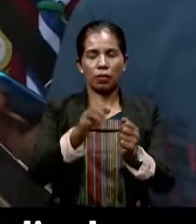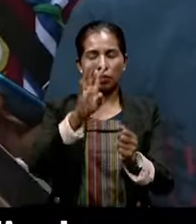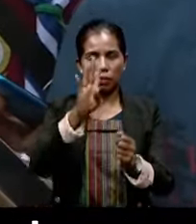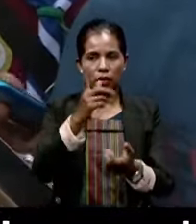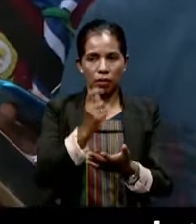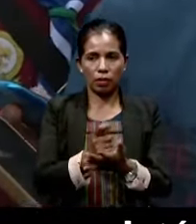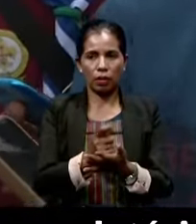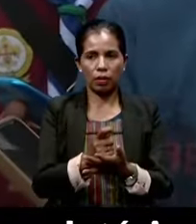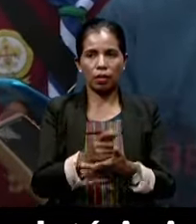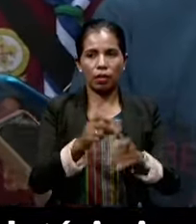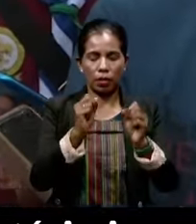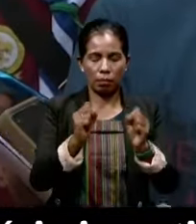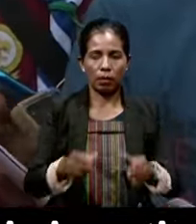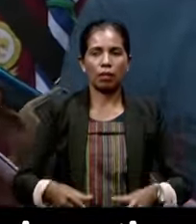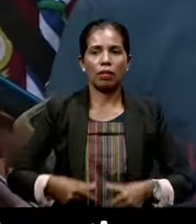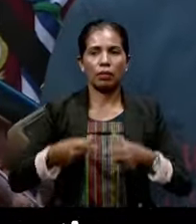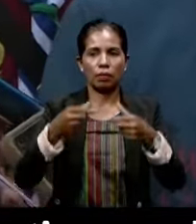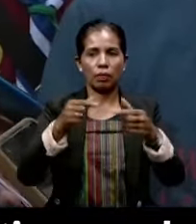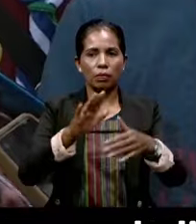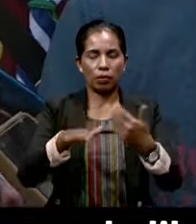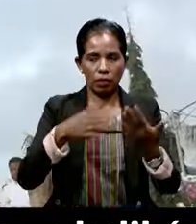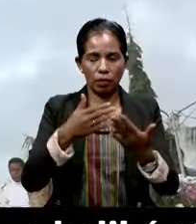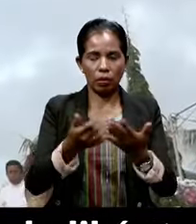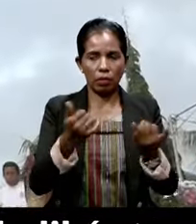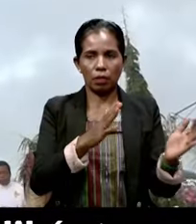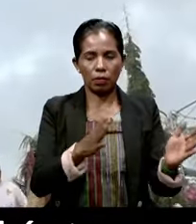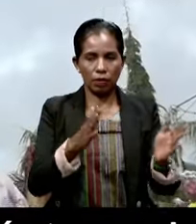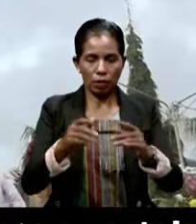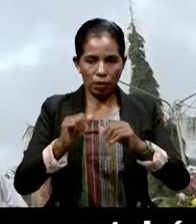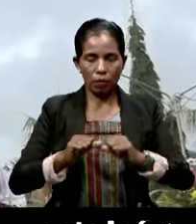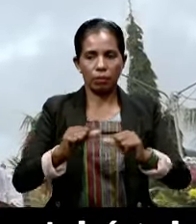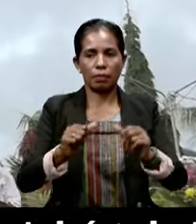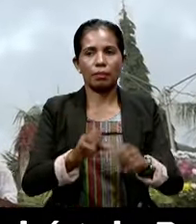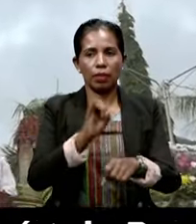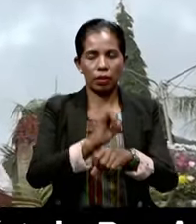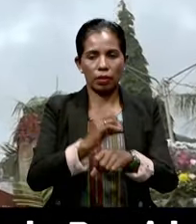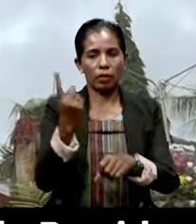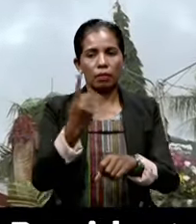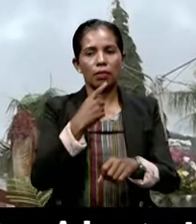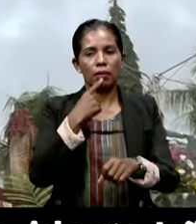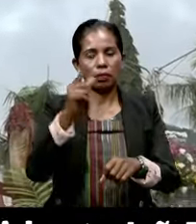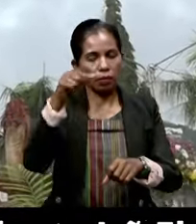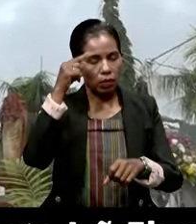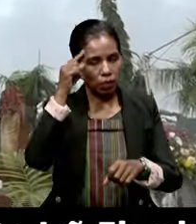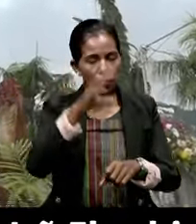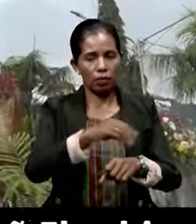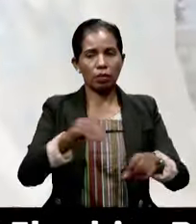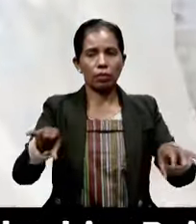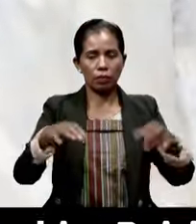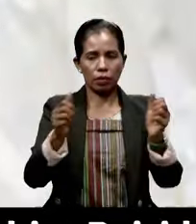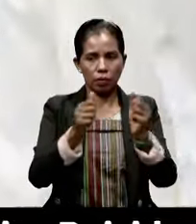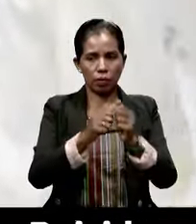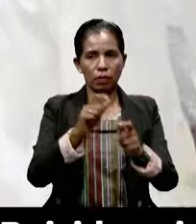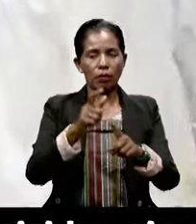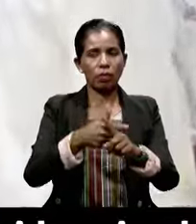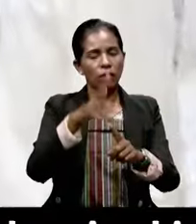é bela disponibiliza bot neutro agora preparação se lá ela igreja mos na fatin coordena o governo holi serviço makas e a fulan tolu